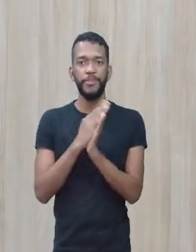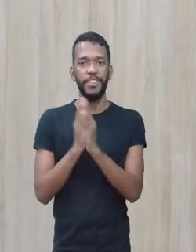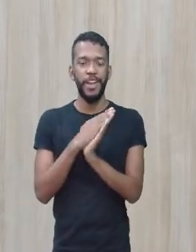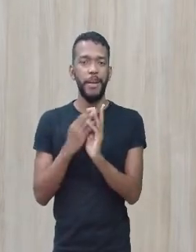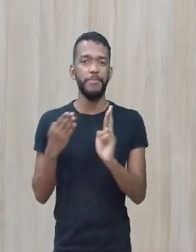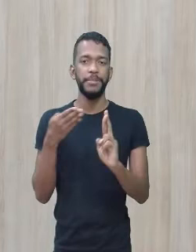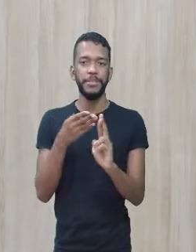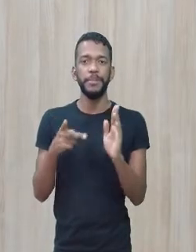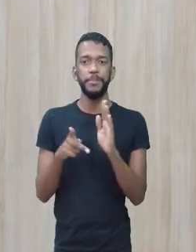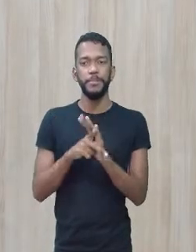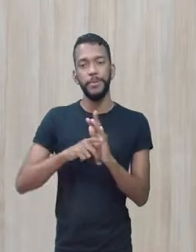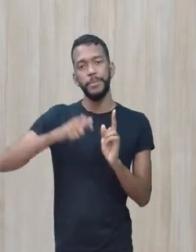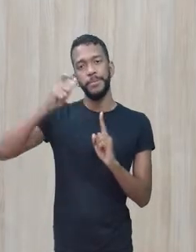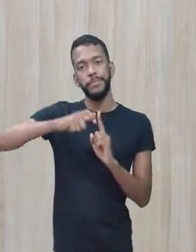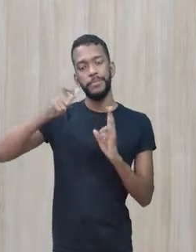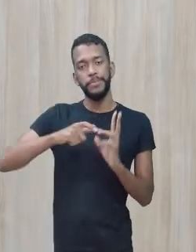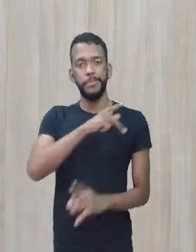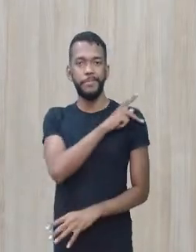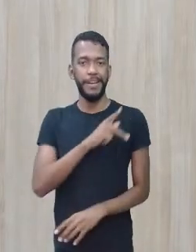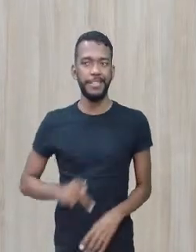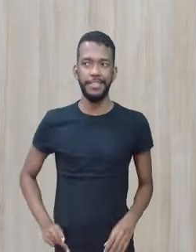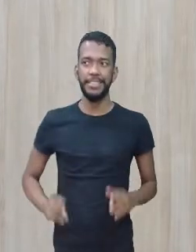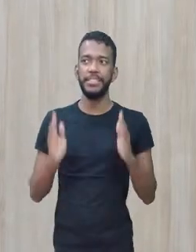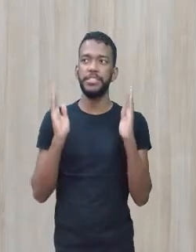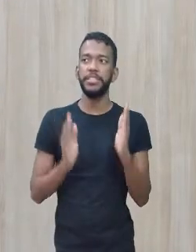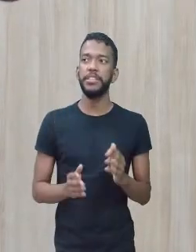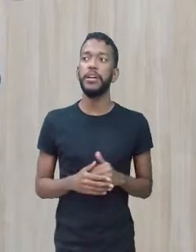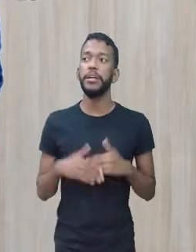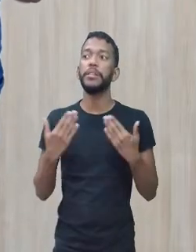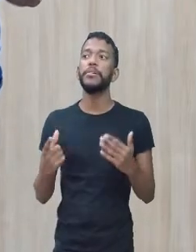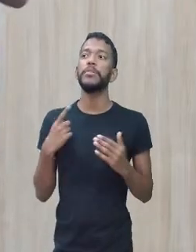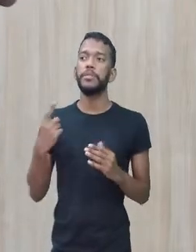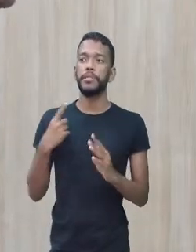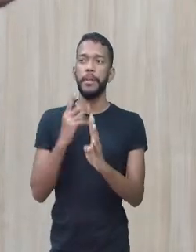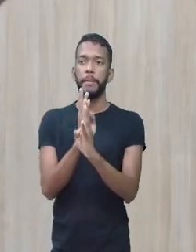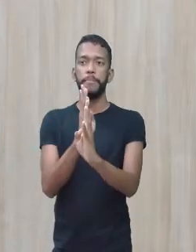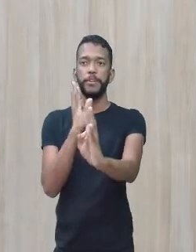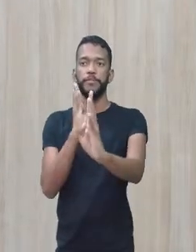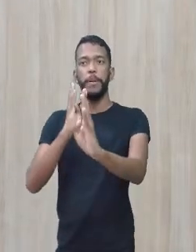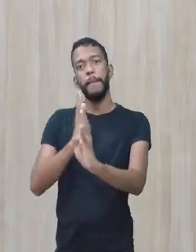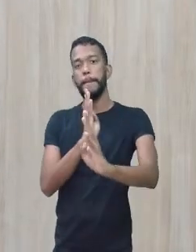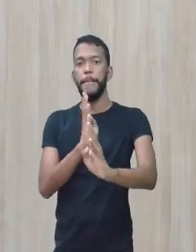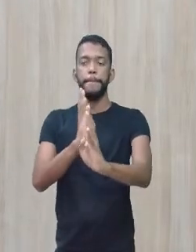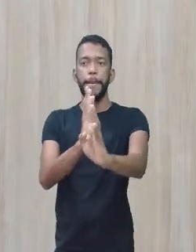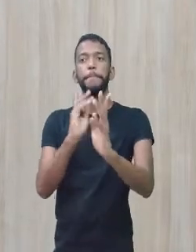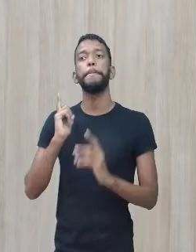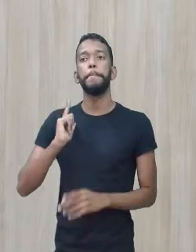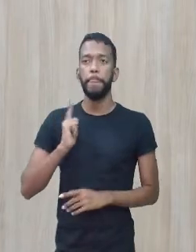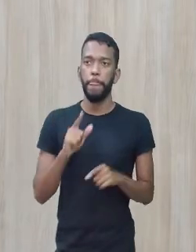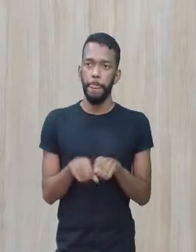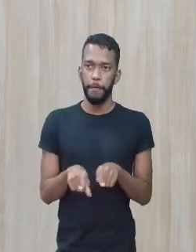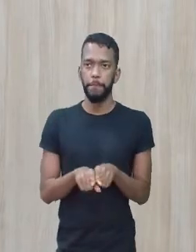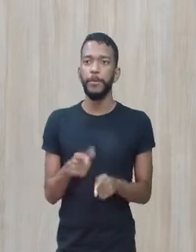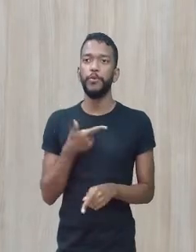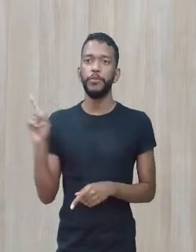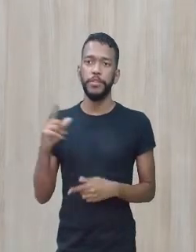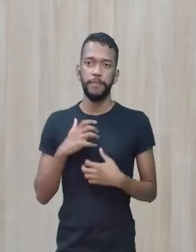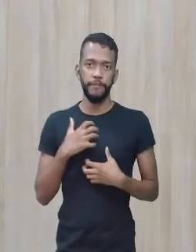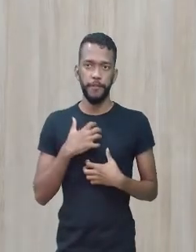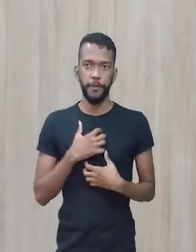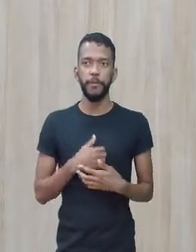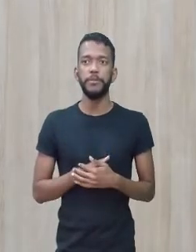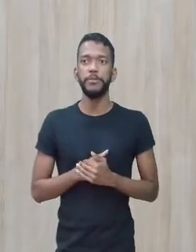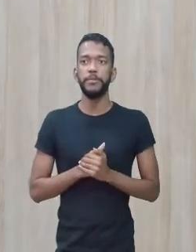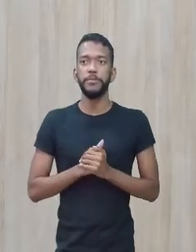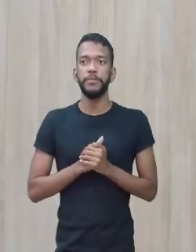dos presidentes da República. Então a gente tem esse desfile, né, de bonecos, né, que também é uma outra forma